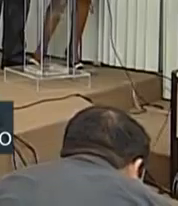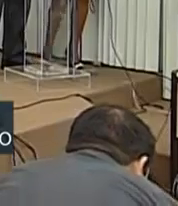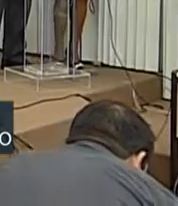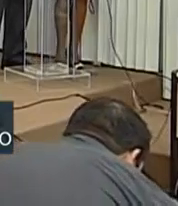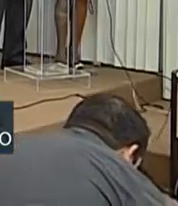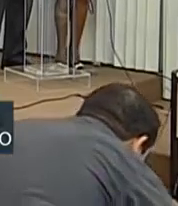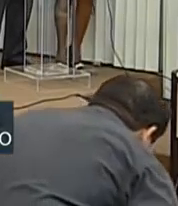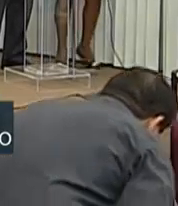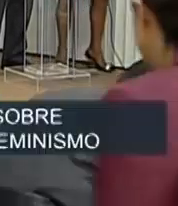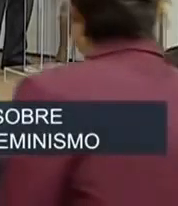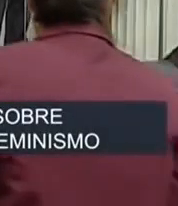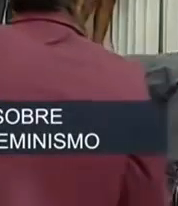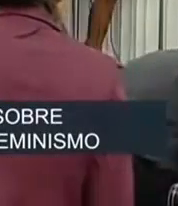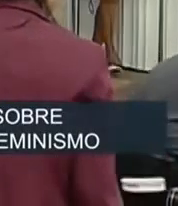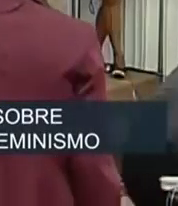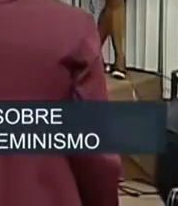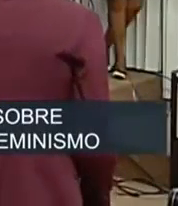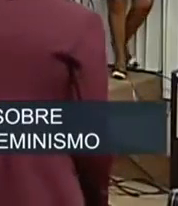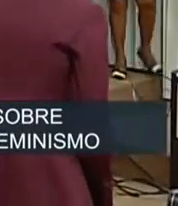Obrigado.